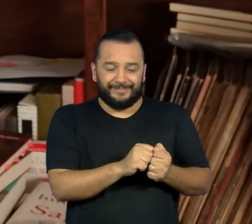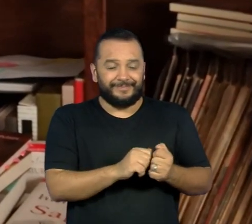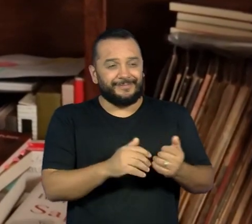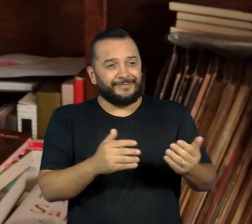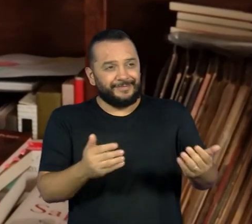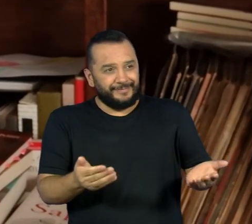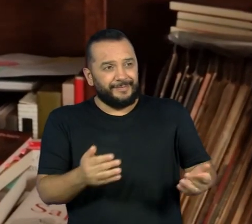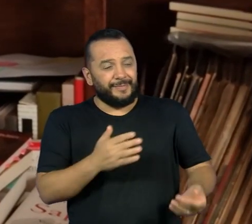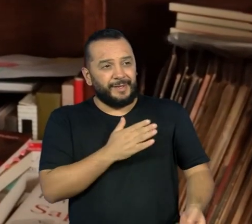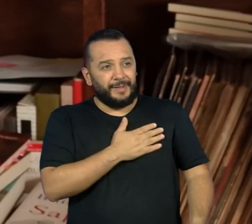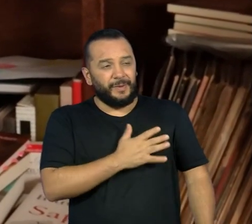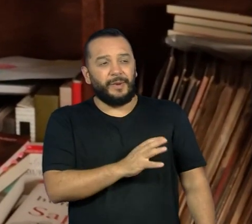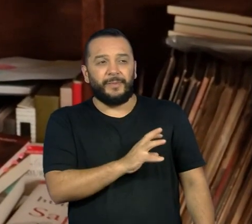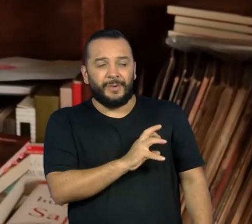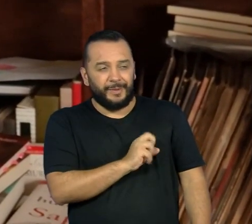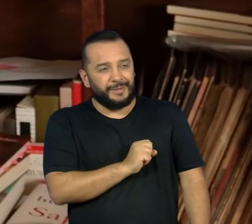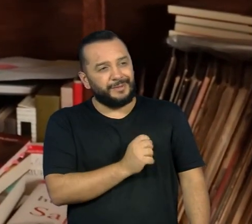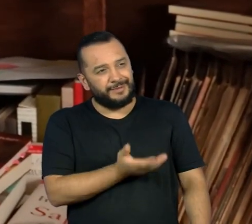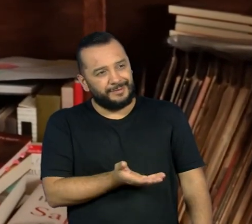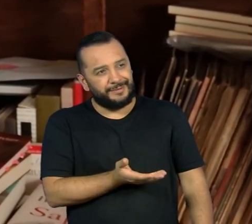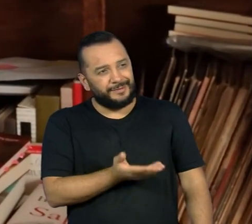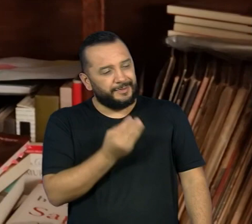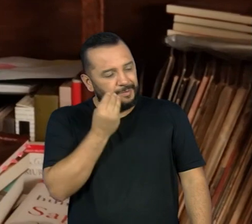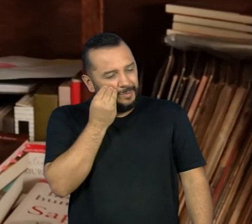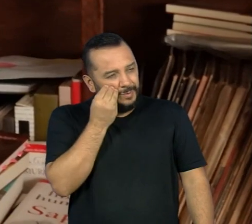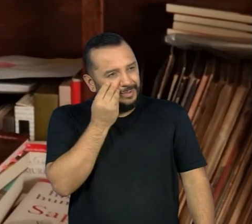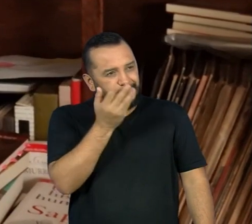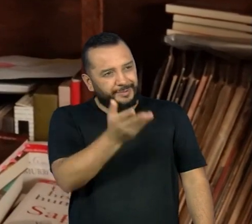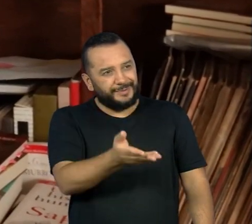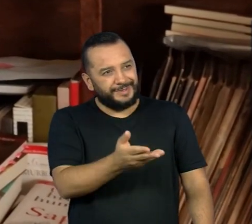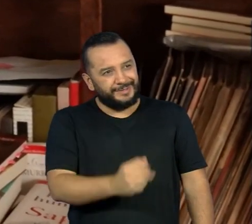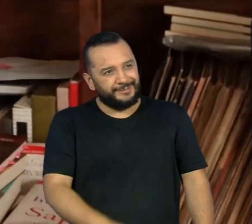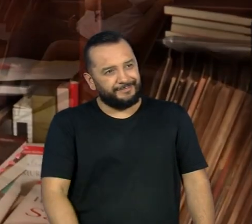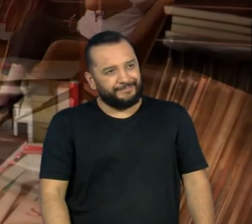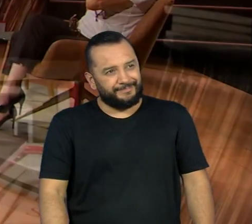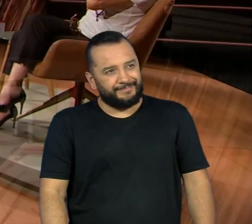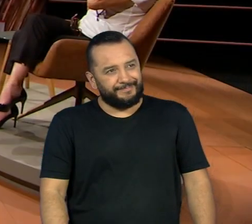meu amor, um beijo para você.